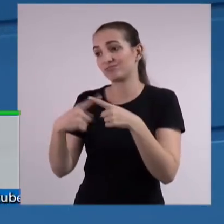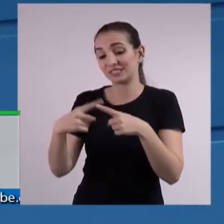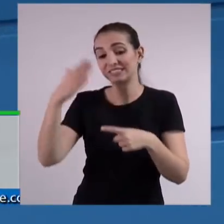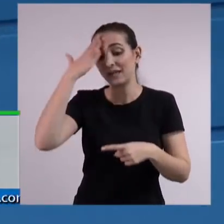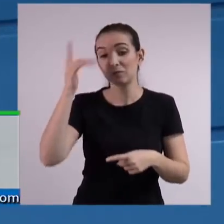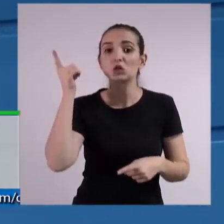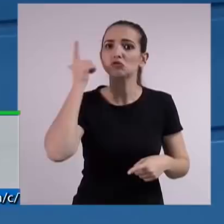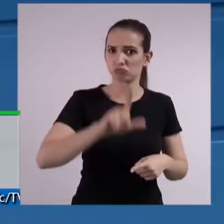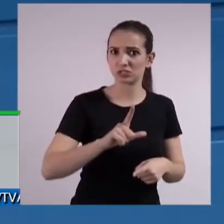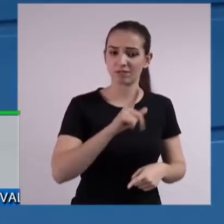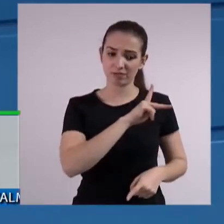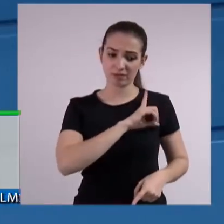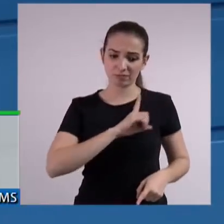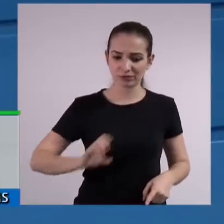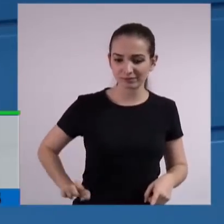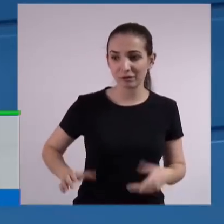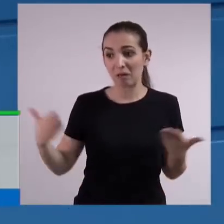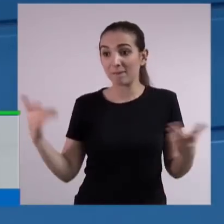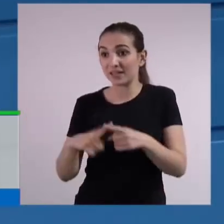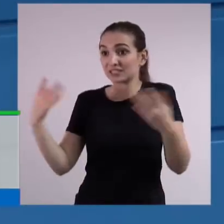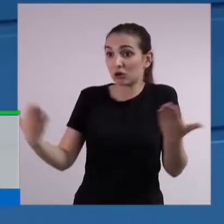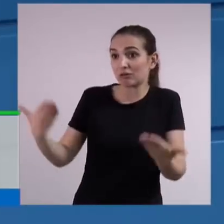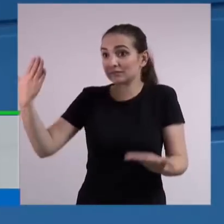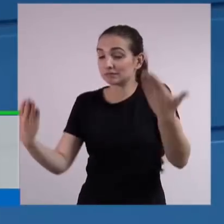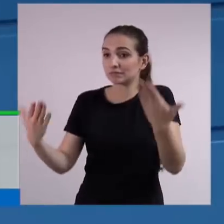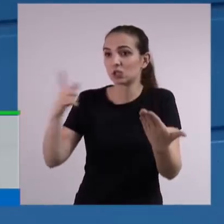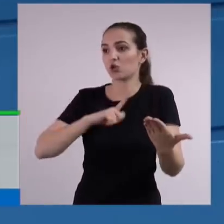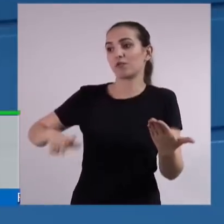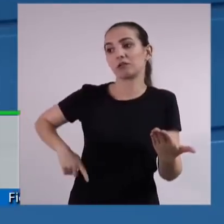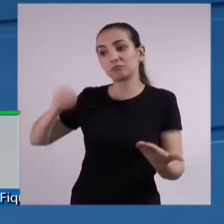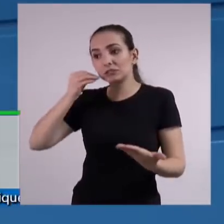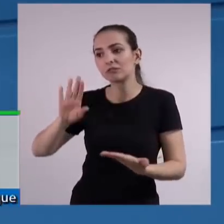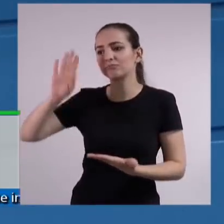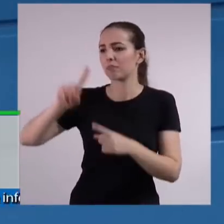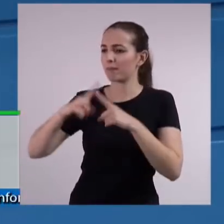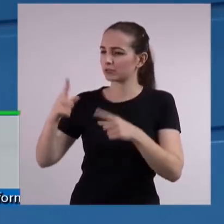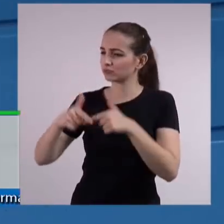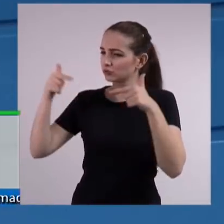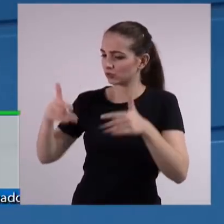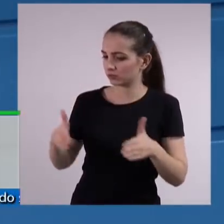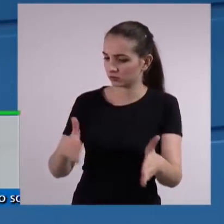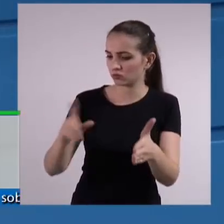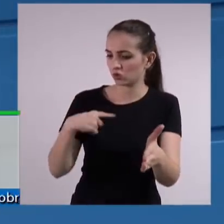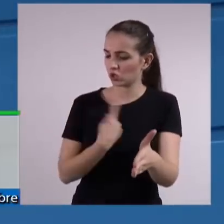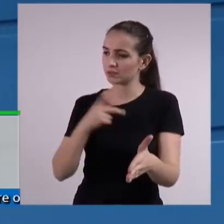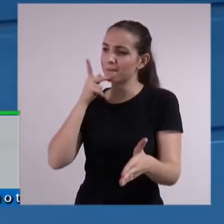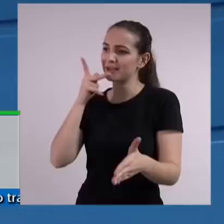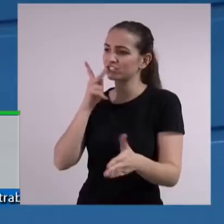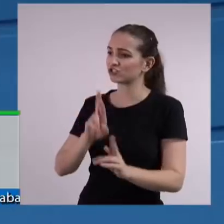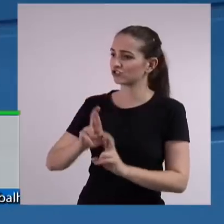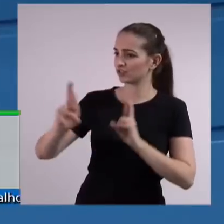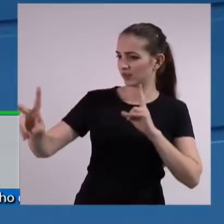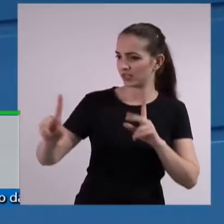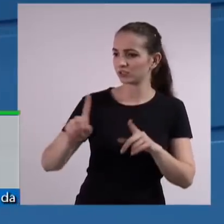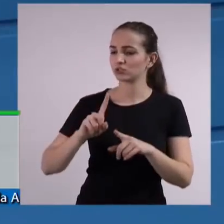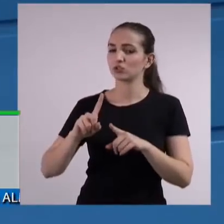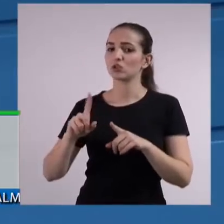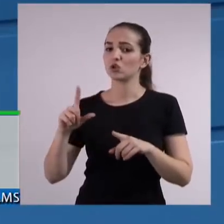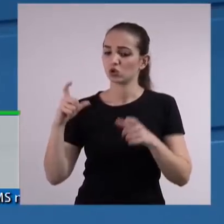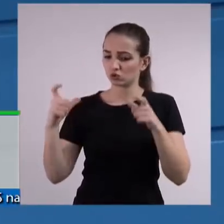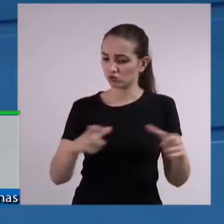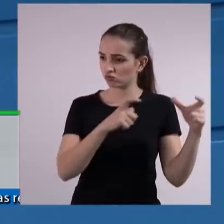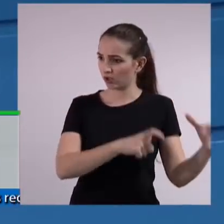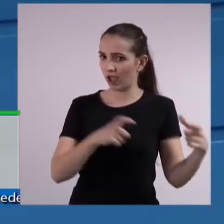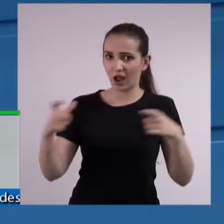Vossa Excelência boa sorte nessa caminhada. Embora nós estejamos em partidos diferentes, vamos estar em palanques